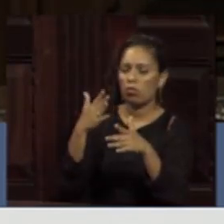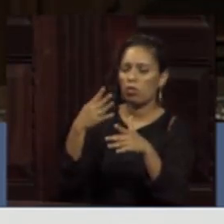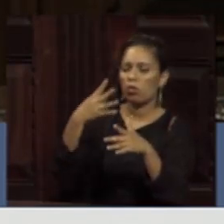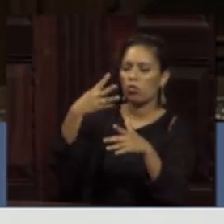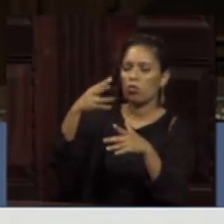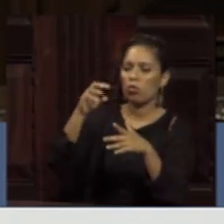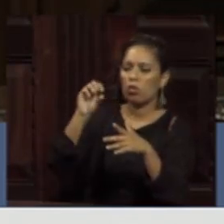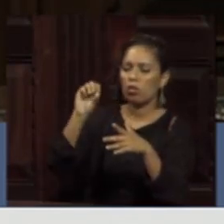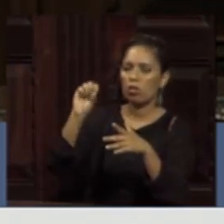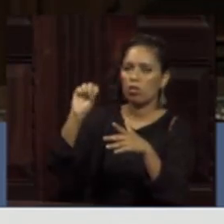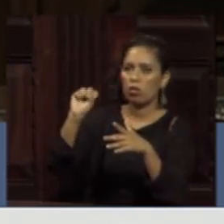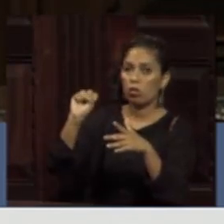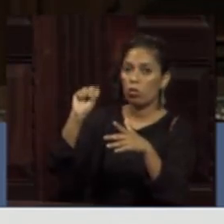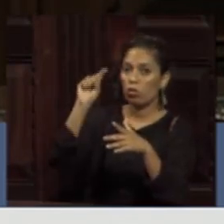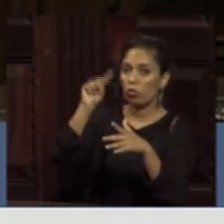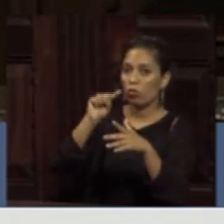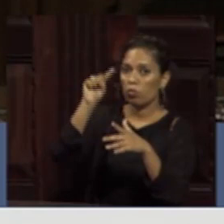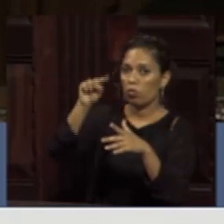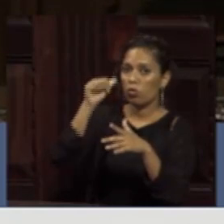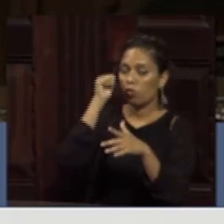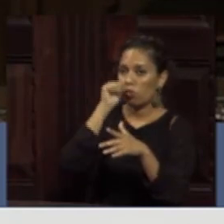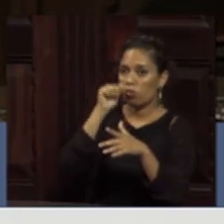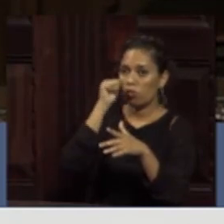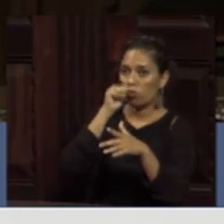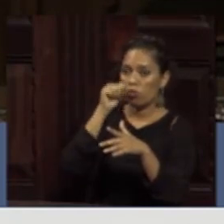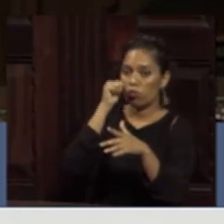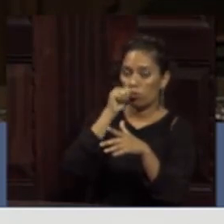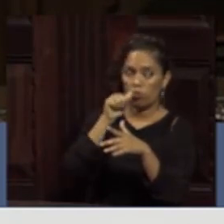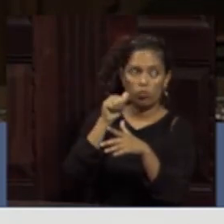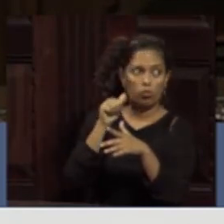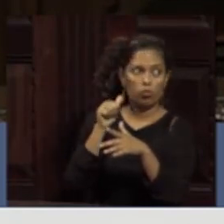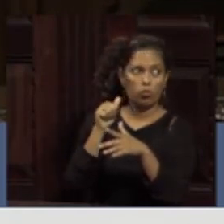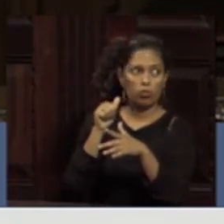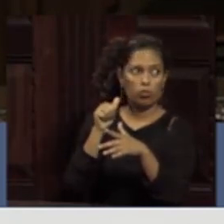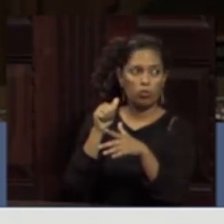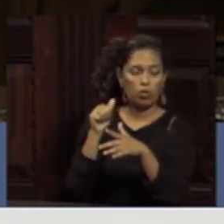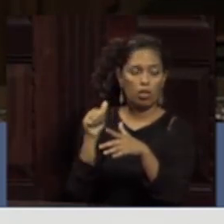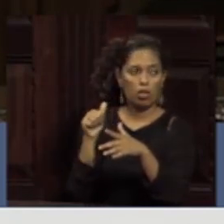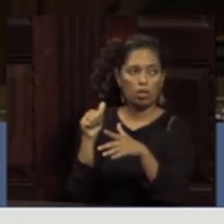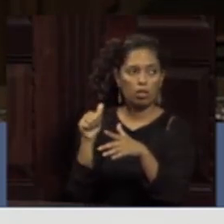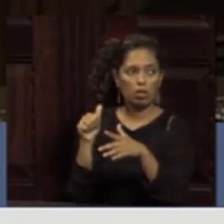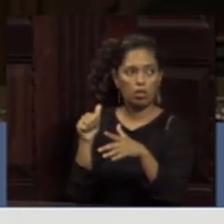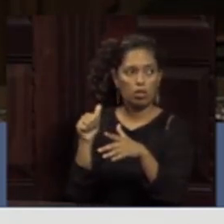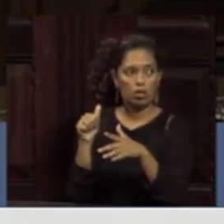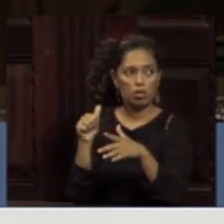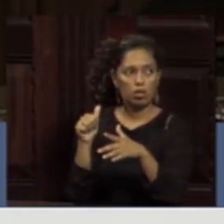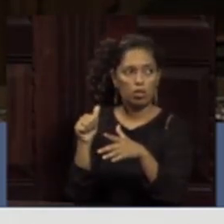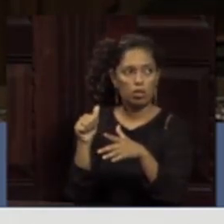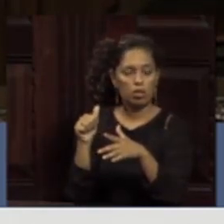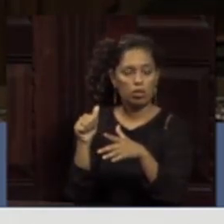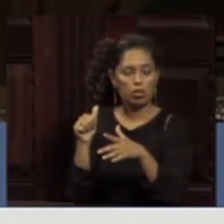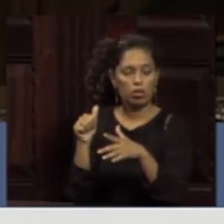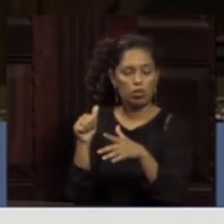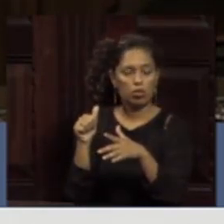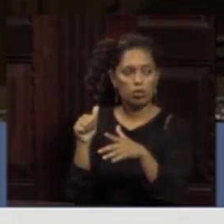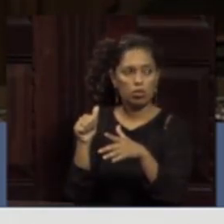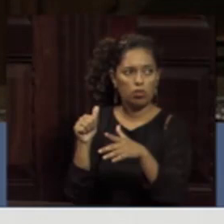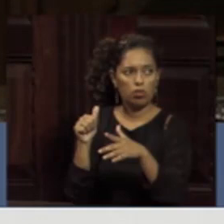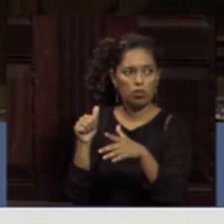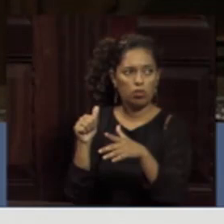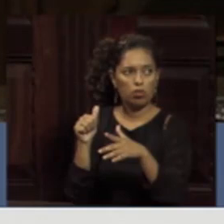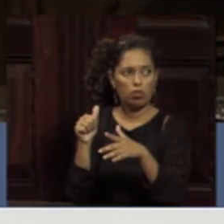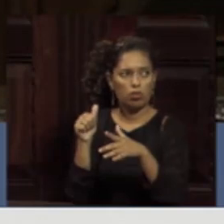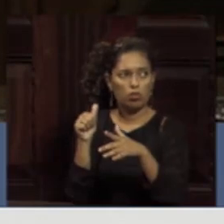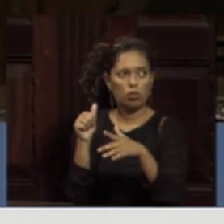48% das mulheres, não de forma declarada nas DEANs,